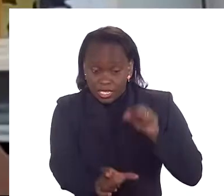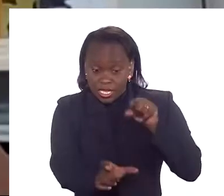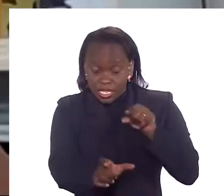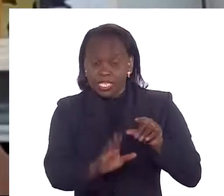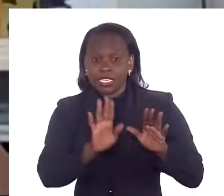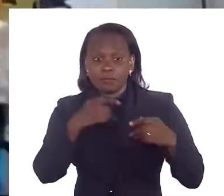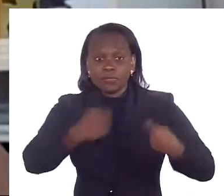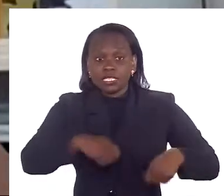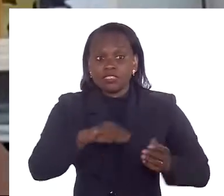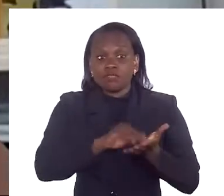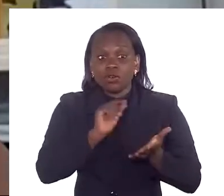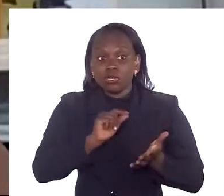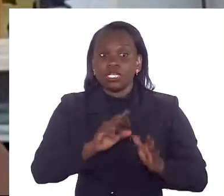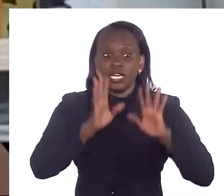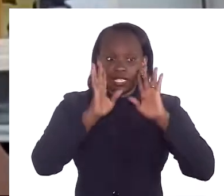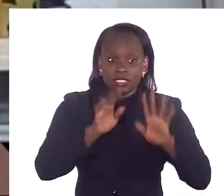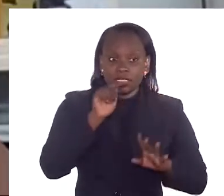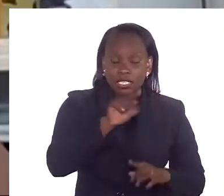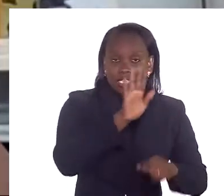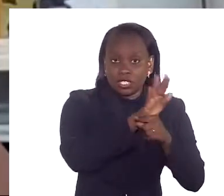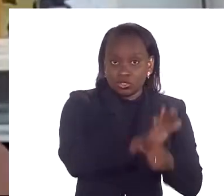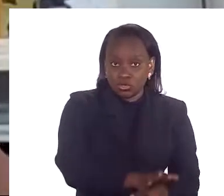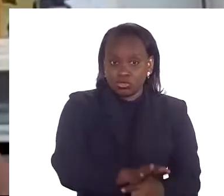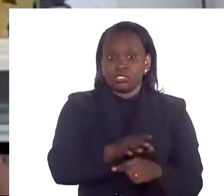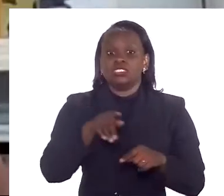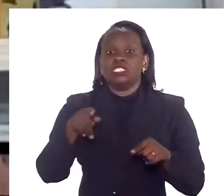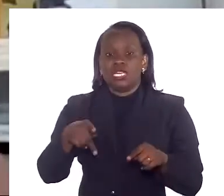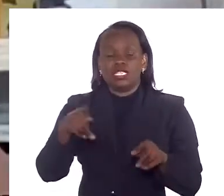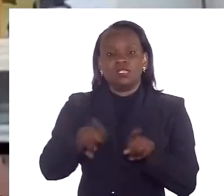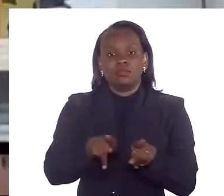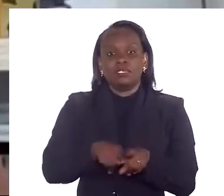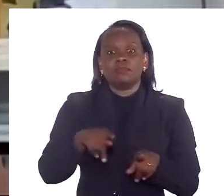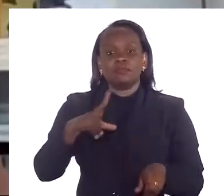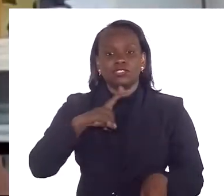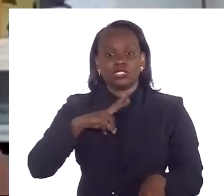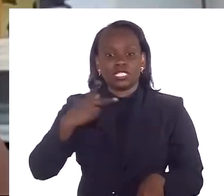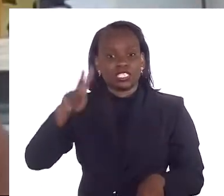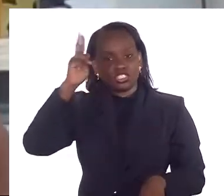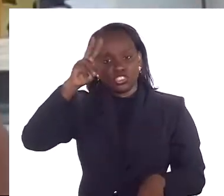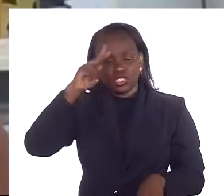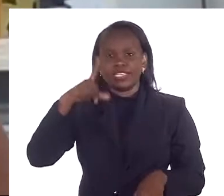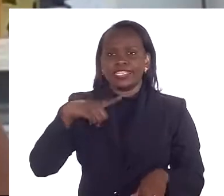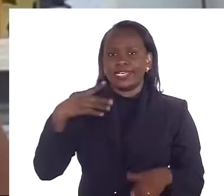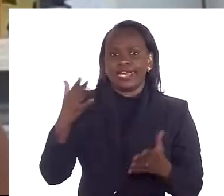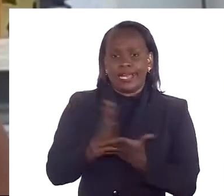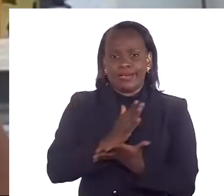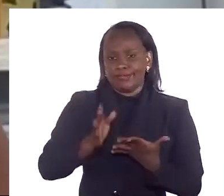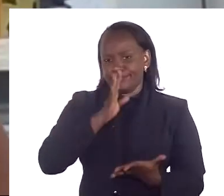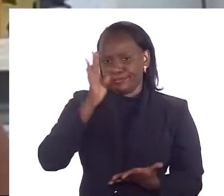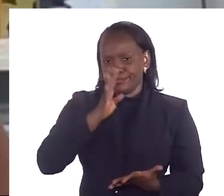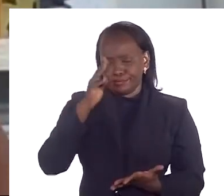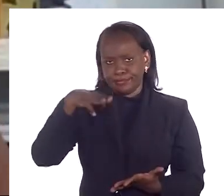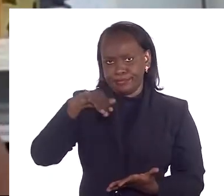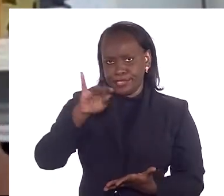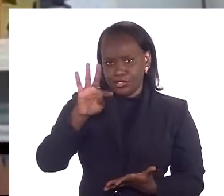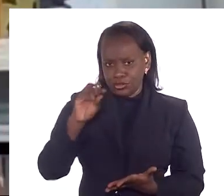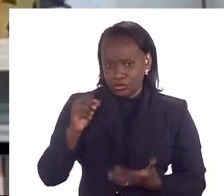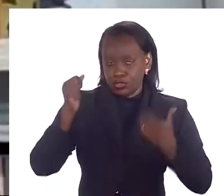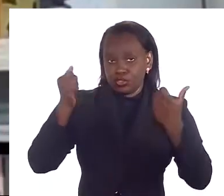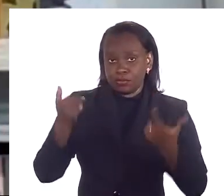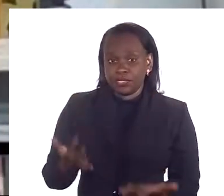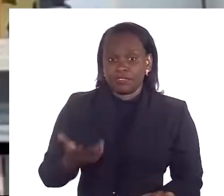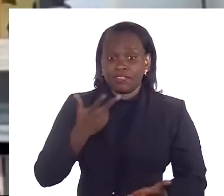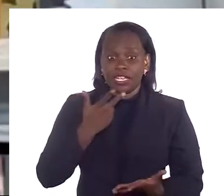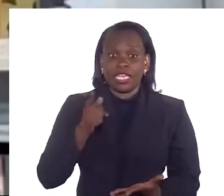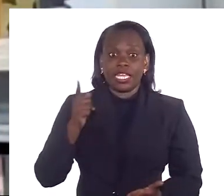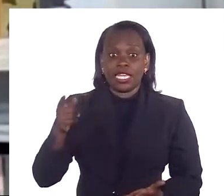né, e atender as suas especificidades, que também vai vir carregada da história pessoal, né? Existe até um mito, né, em relação às pessoas com deficiência